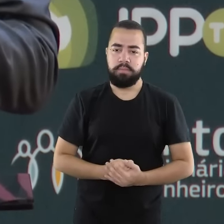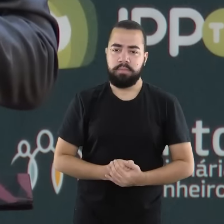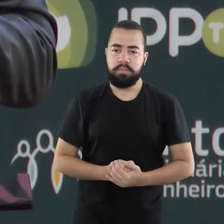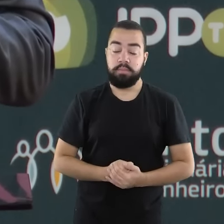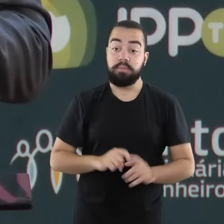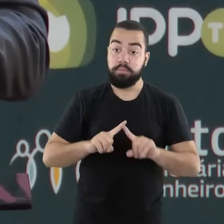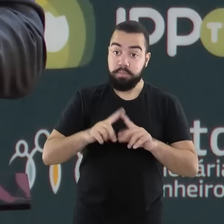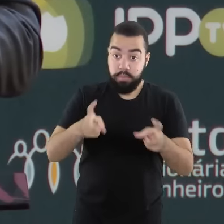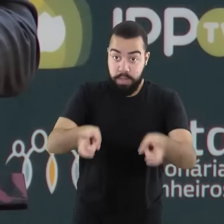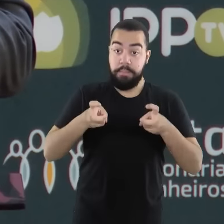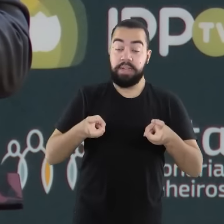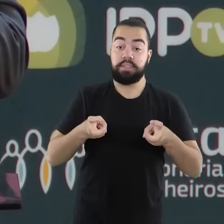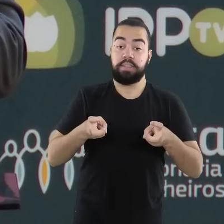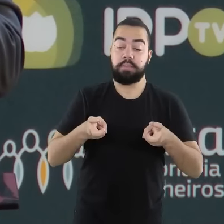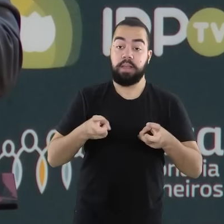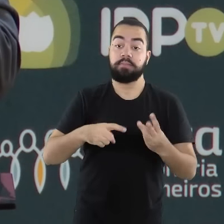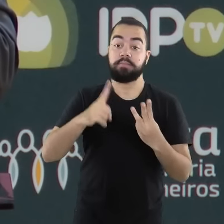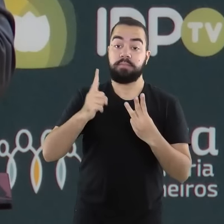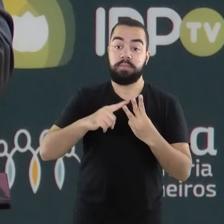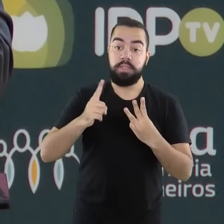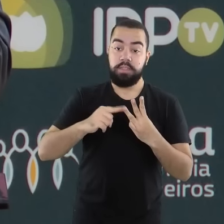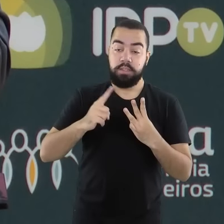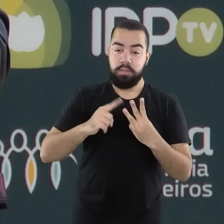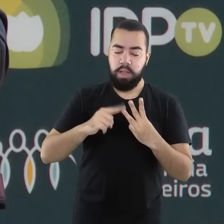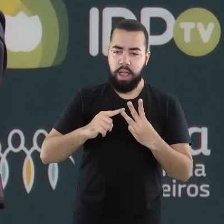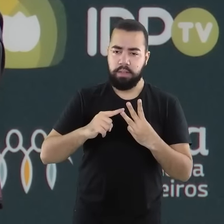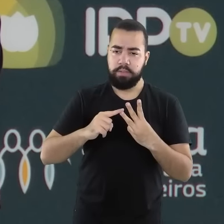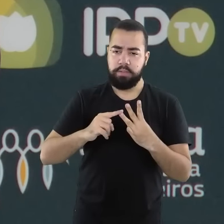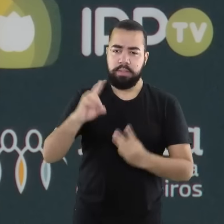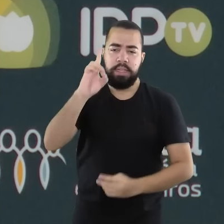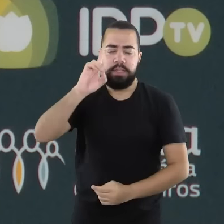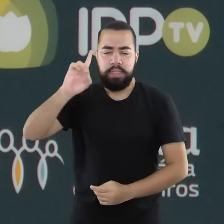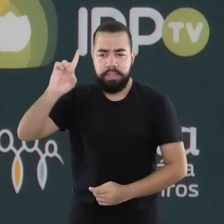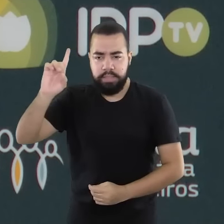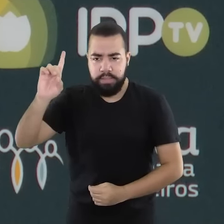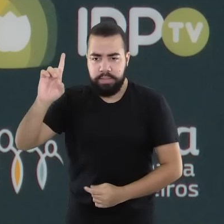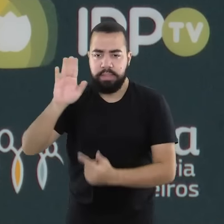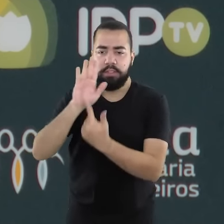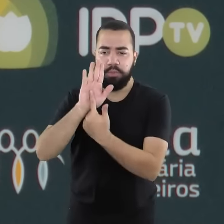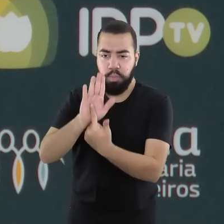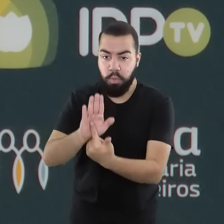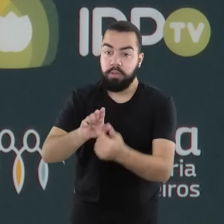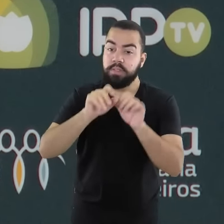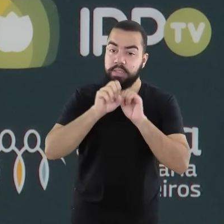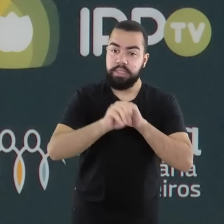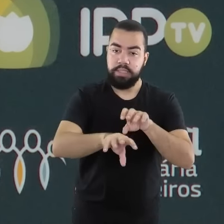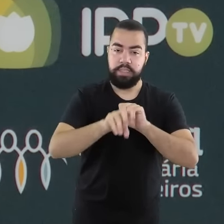Mas veja, em terceiro lugar, que Deus, nesse texto,